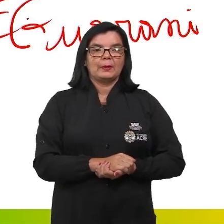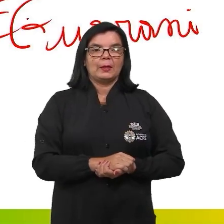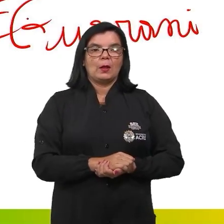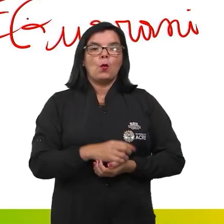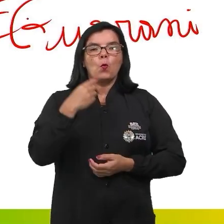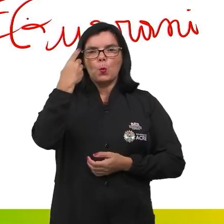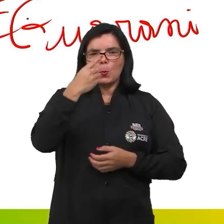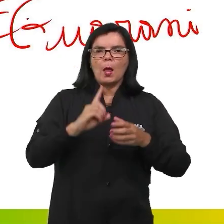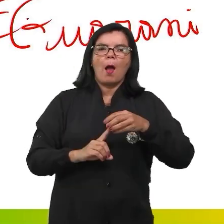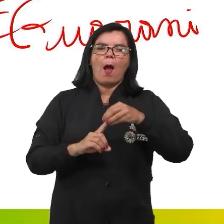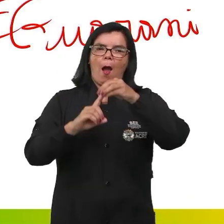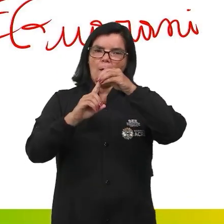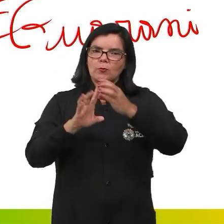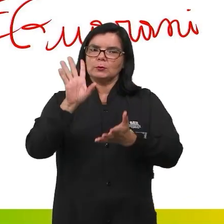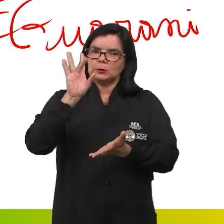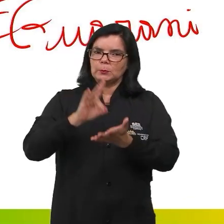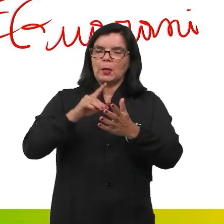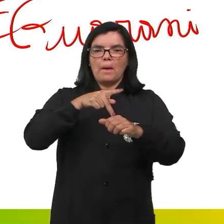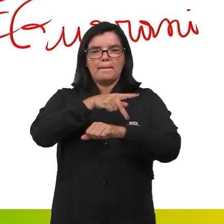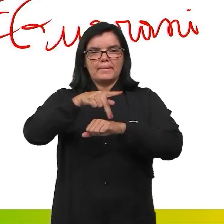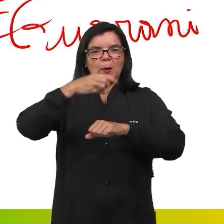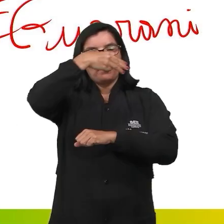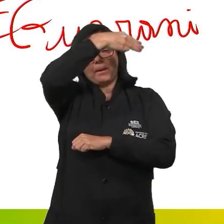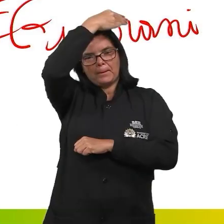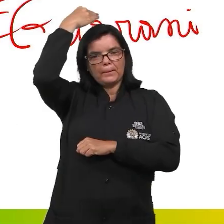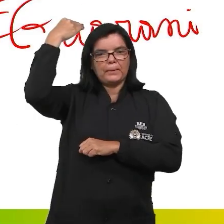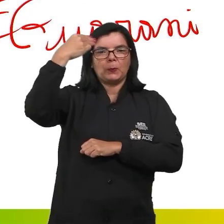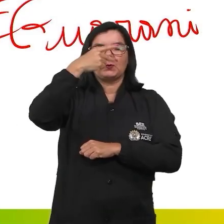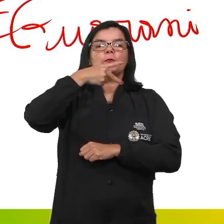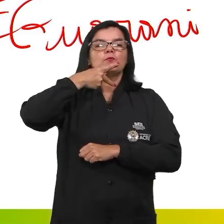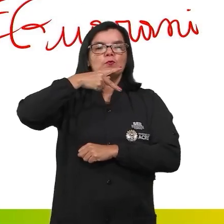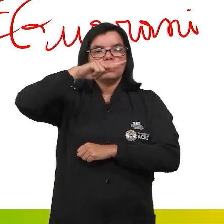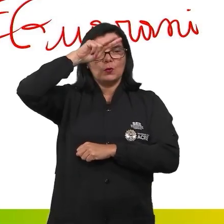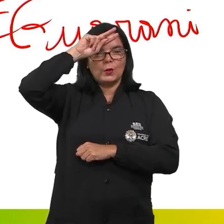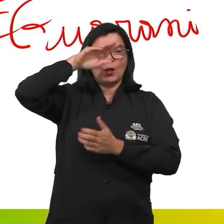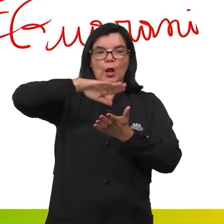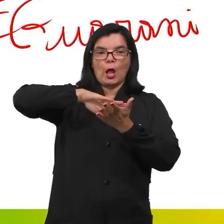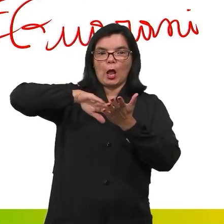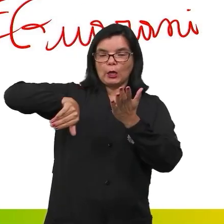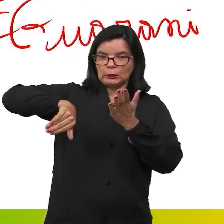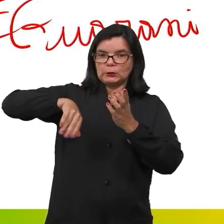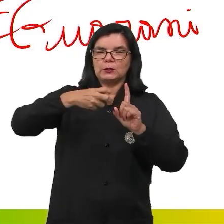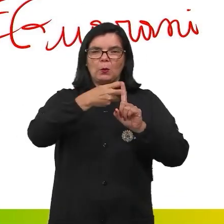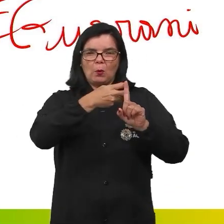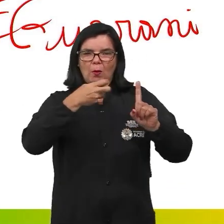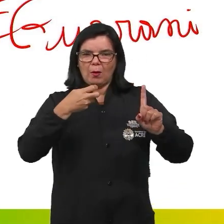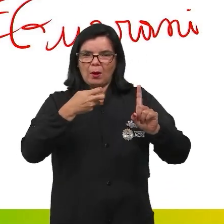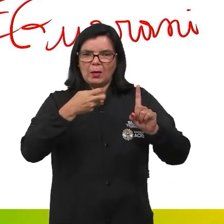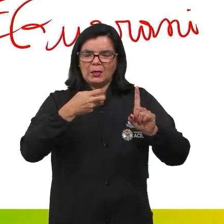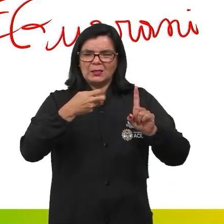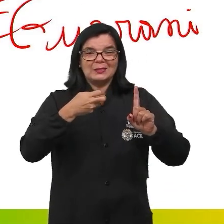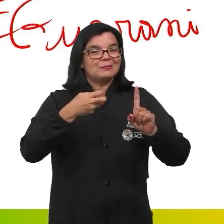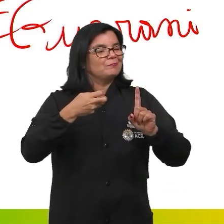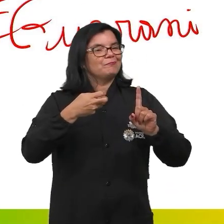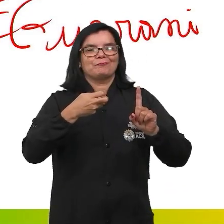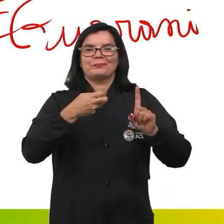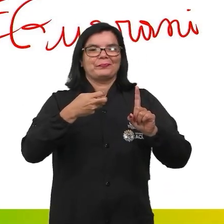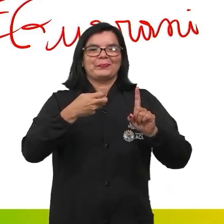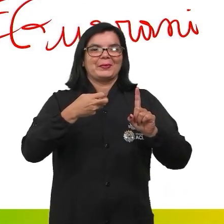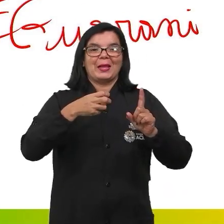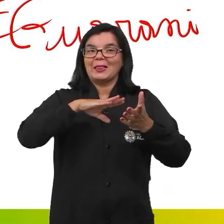O espanhol é a única língua oficial em países como México e Peru, excluído as línguas indígenas. Galera, as línguas indígenas não